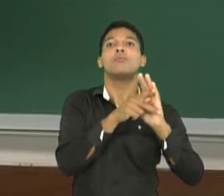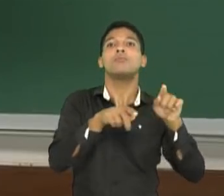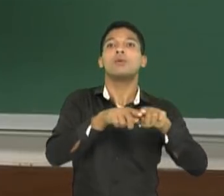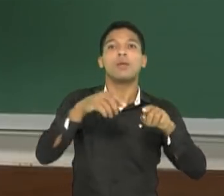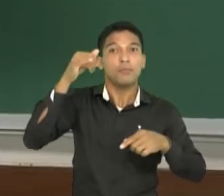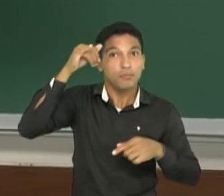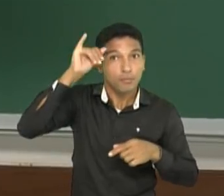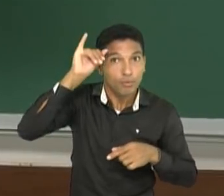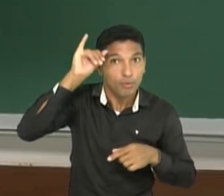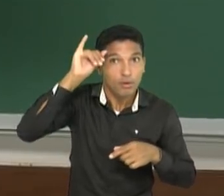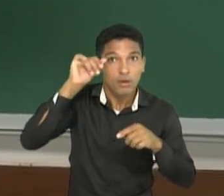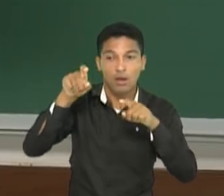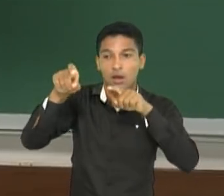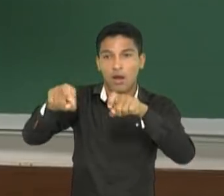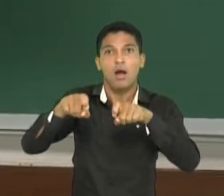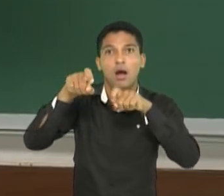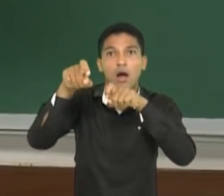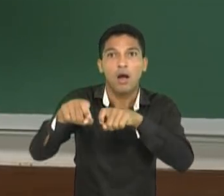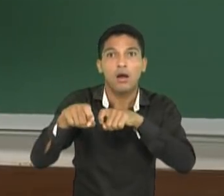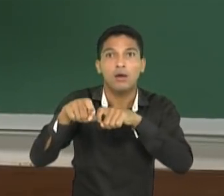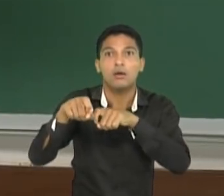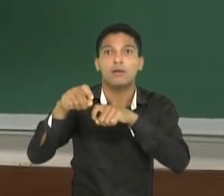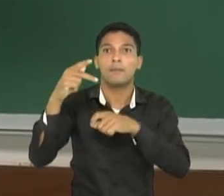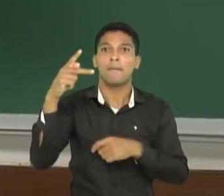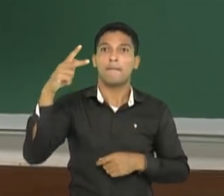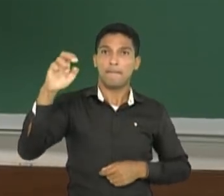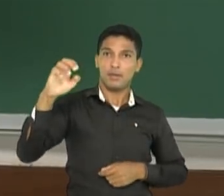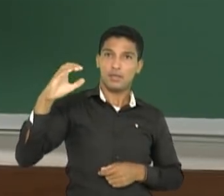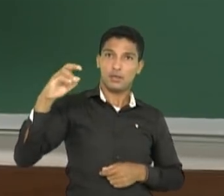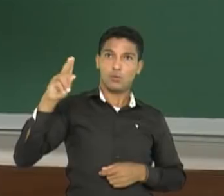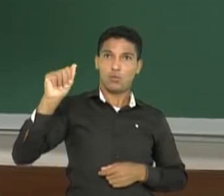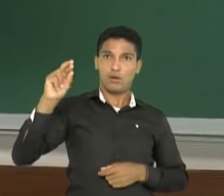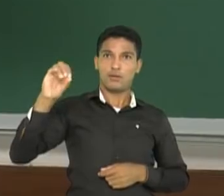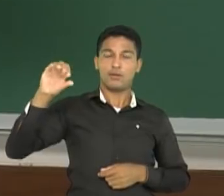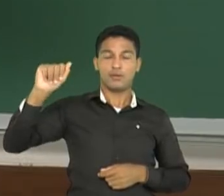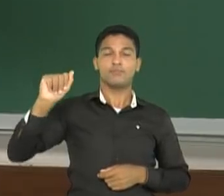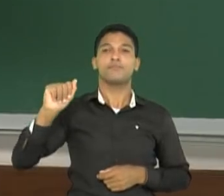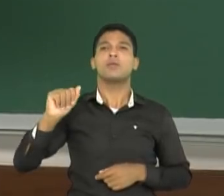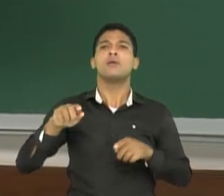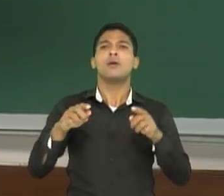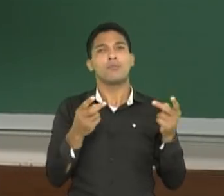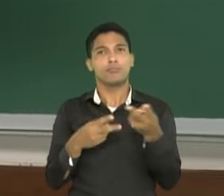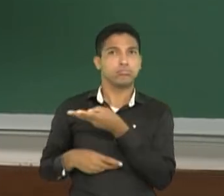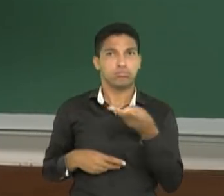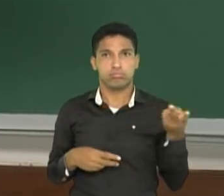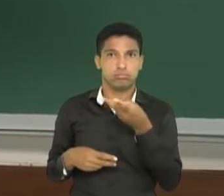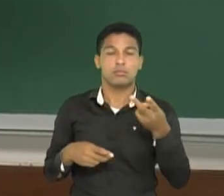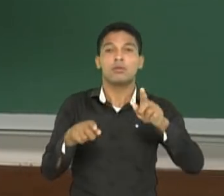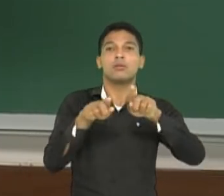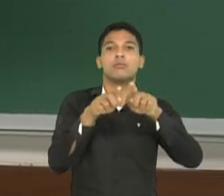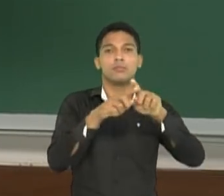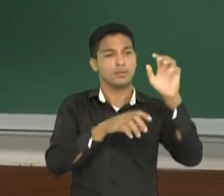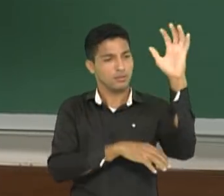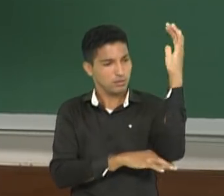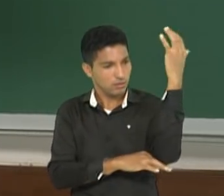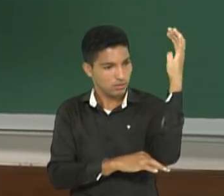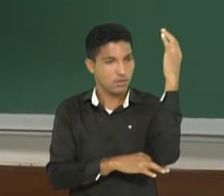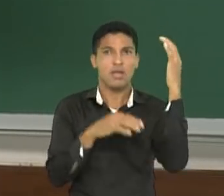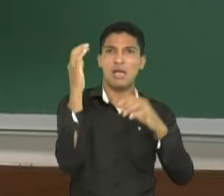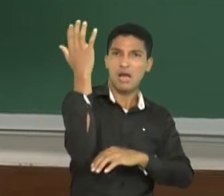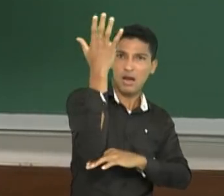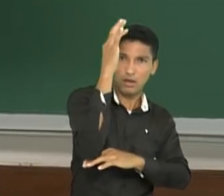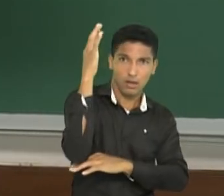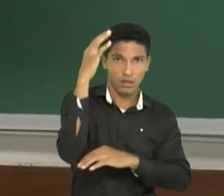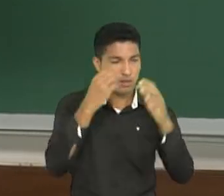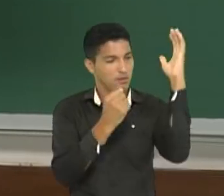da floresta. Então tem muitas coisas que são extraídas da floresta e que acabam gerando ali recursos e movimentando a